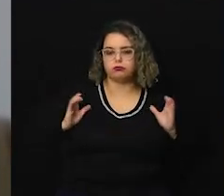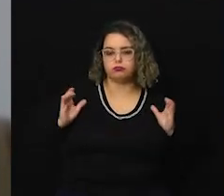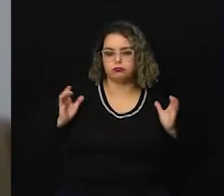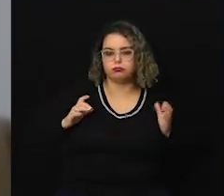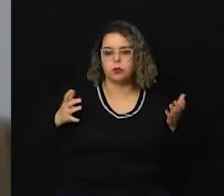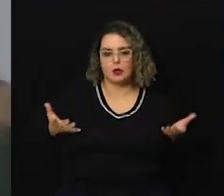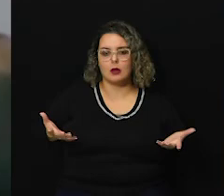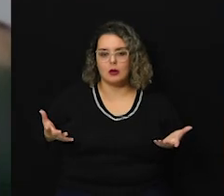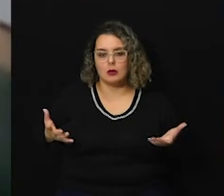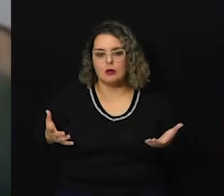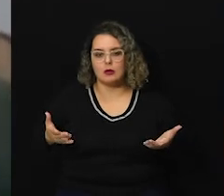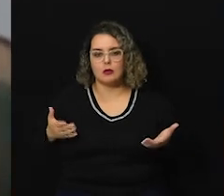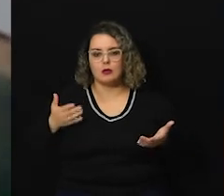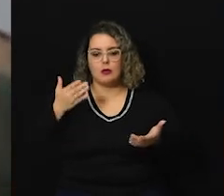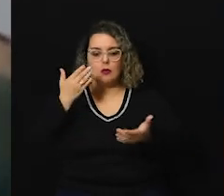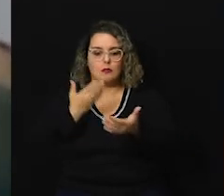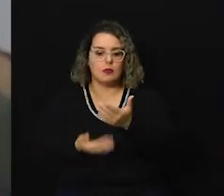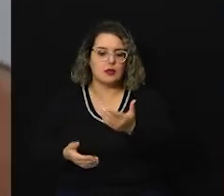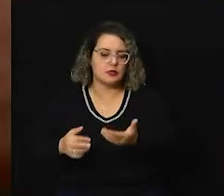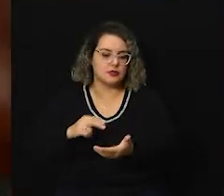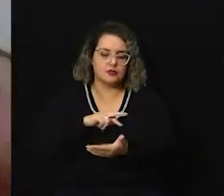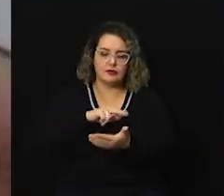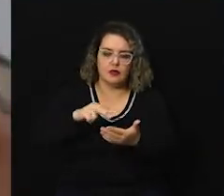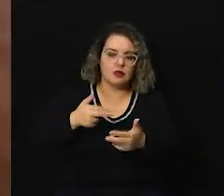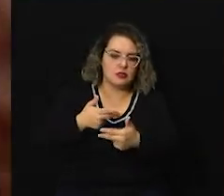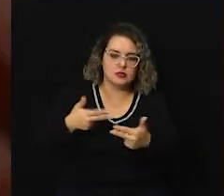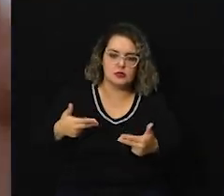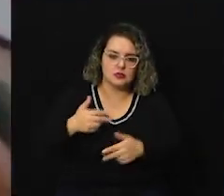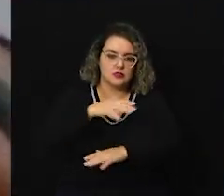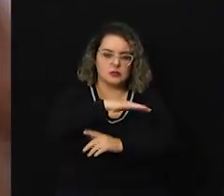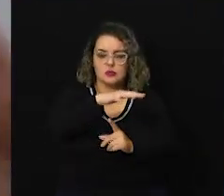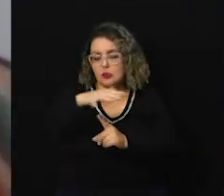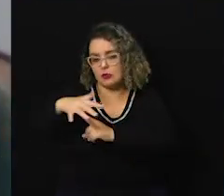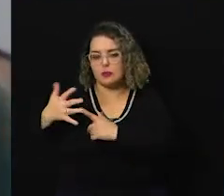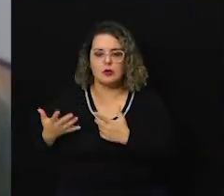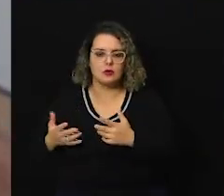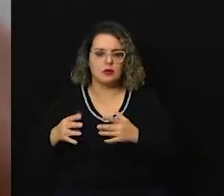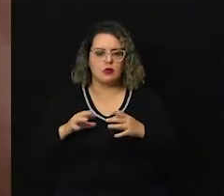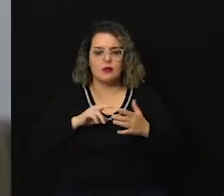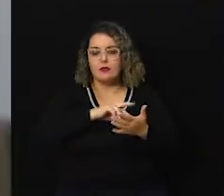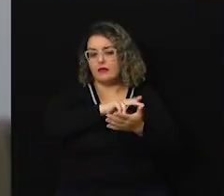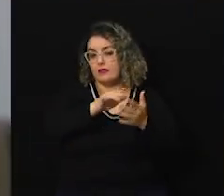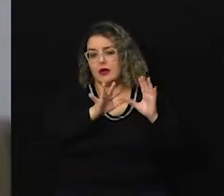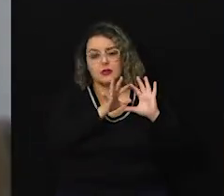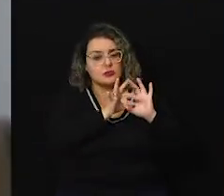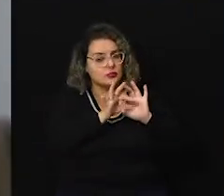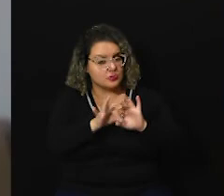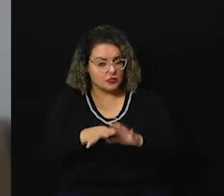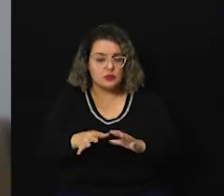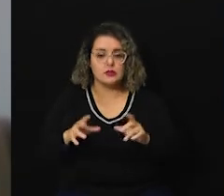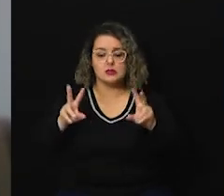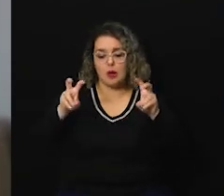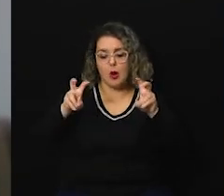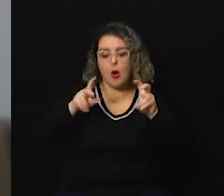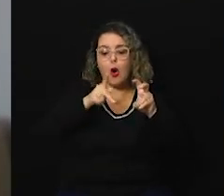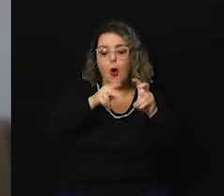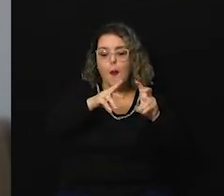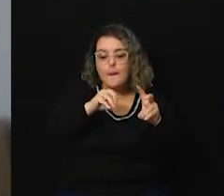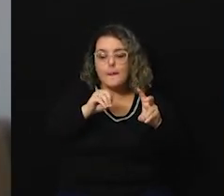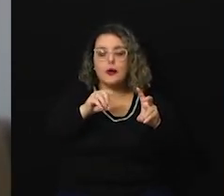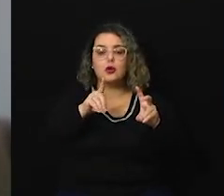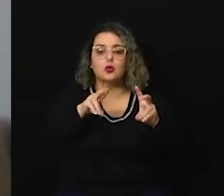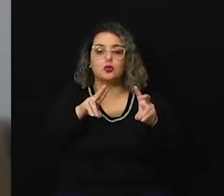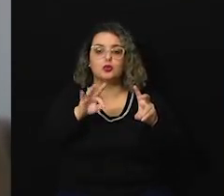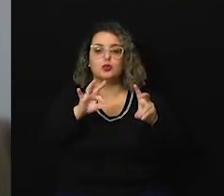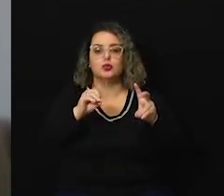despeito né com a perda de muitos esses em diferentes contextos nesse pacote produtor né mas